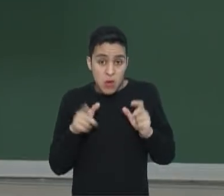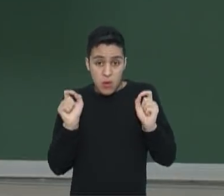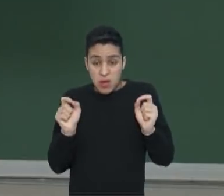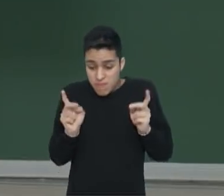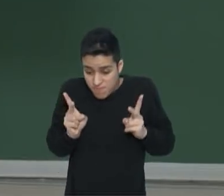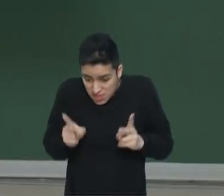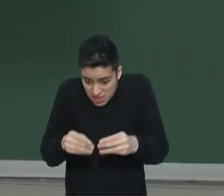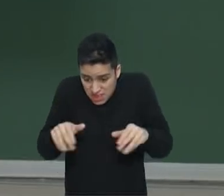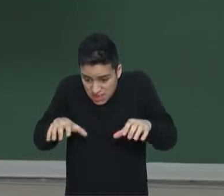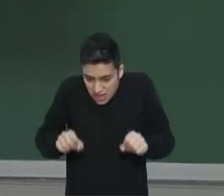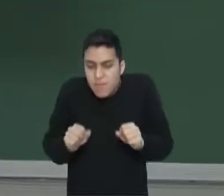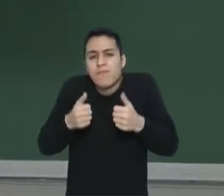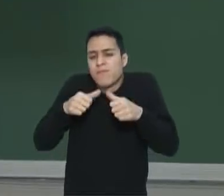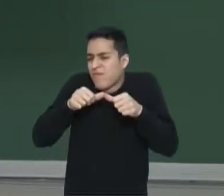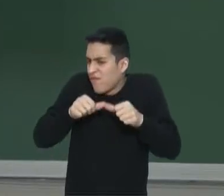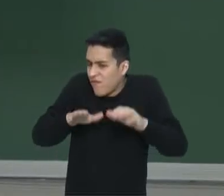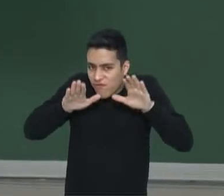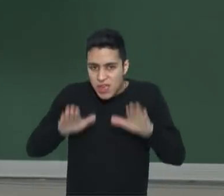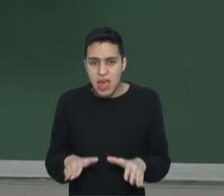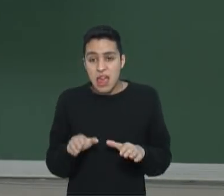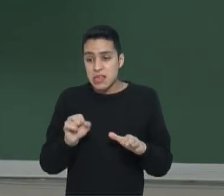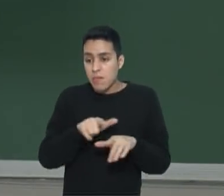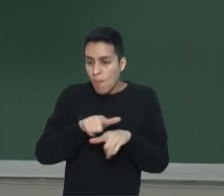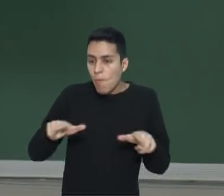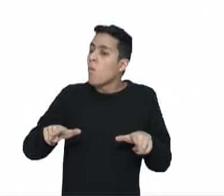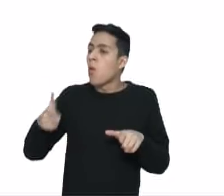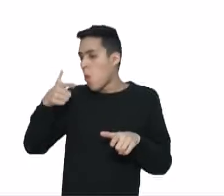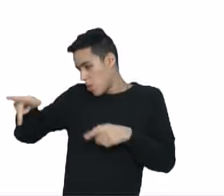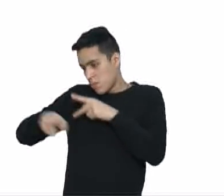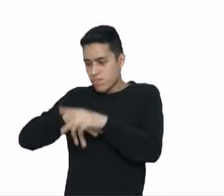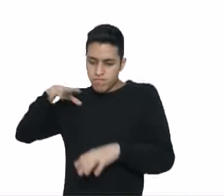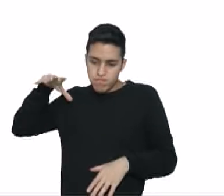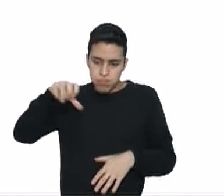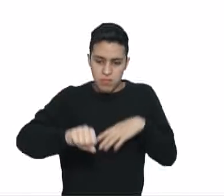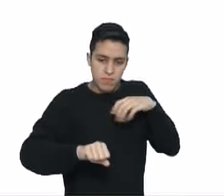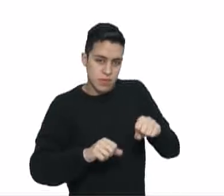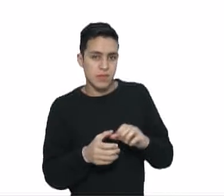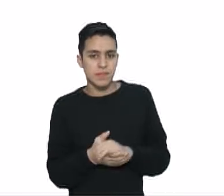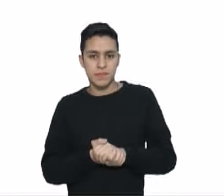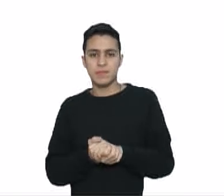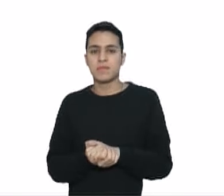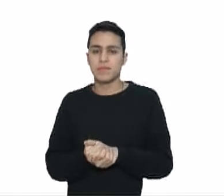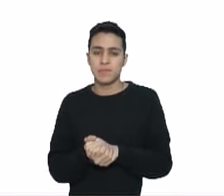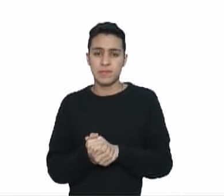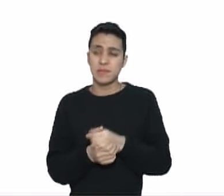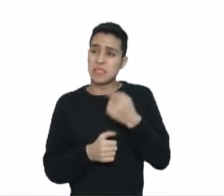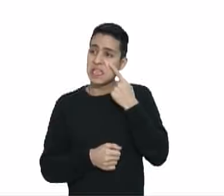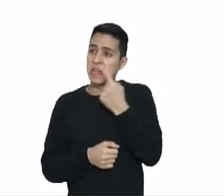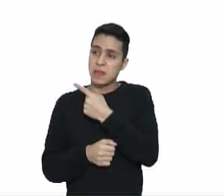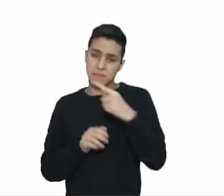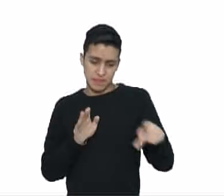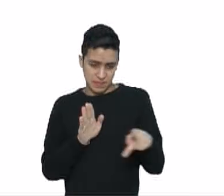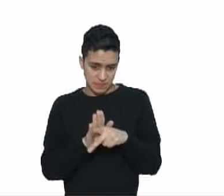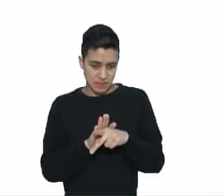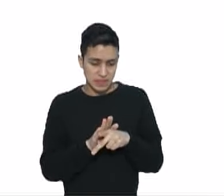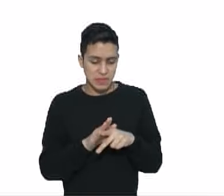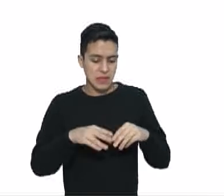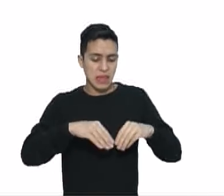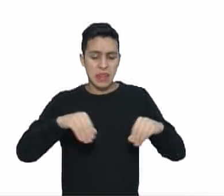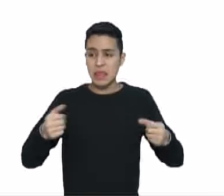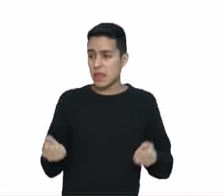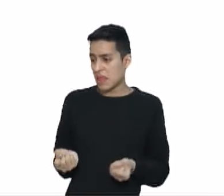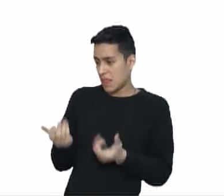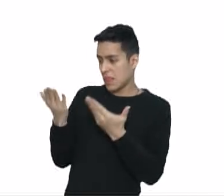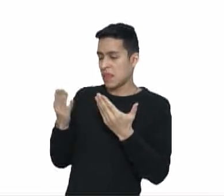um território, você tinha que se fixar no território. Então, Alboino entregou aos seus amigos os hunos os próprios territórios, ou seja,